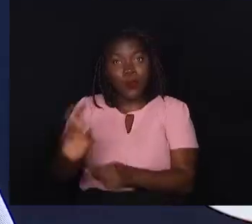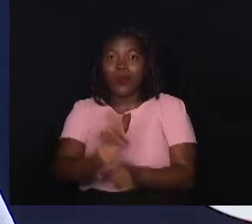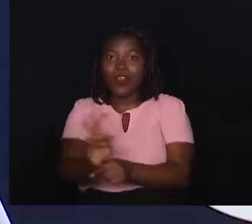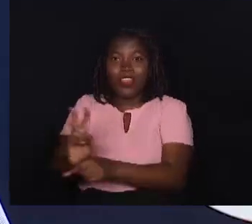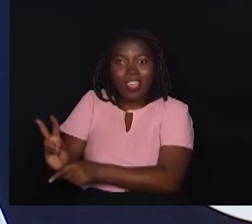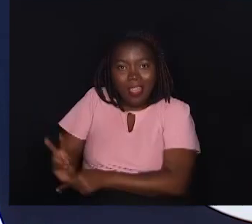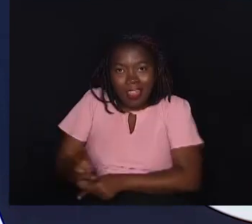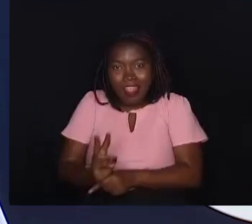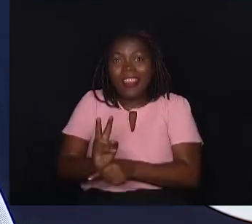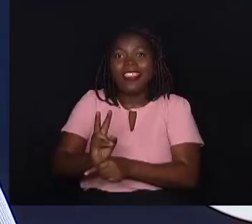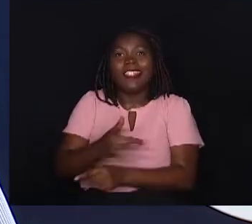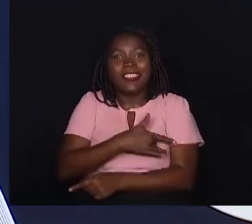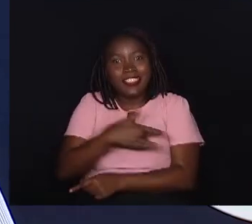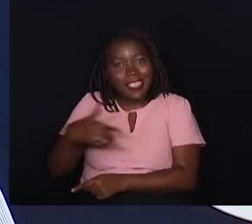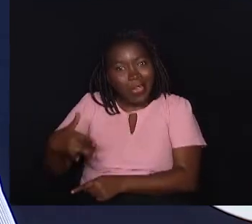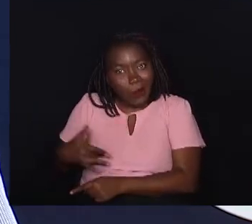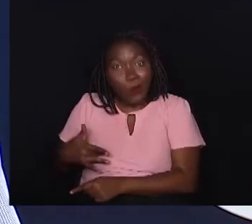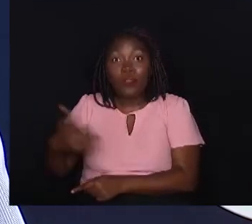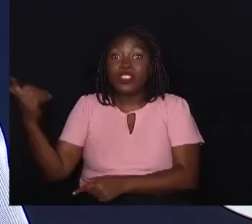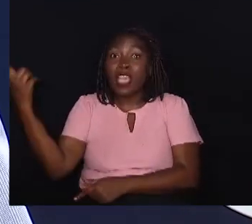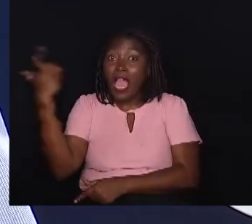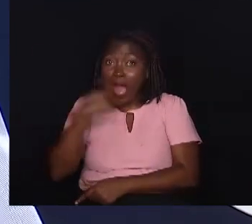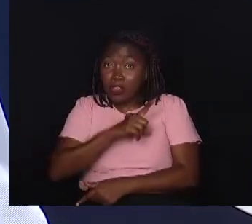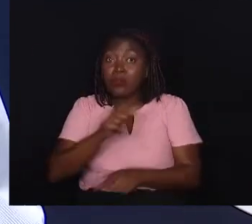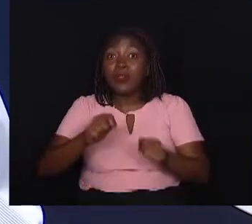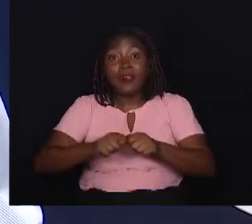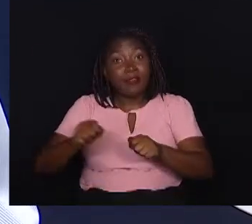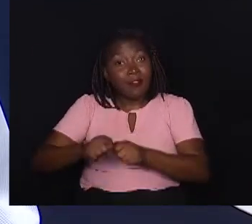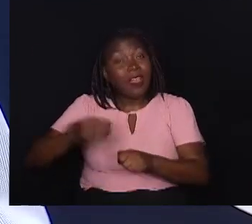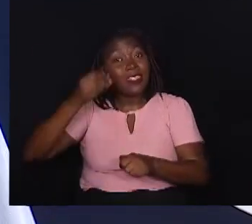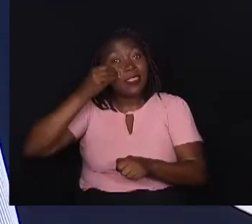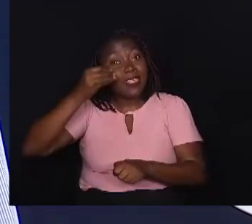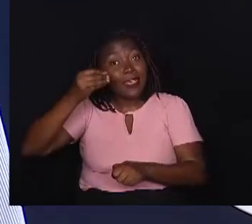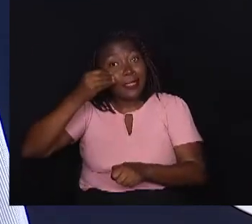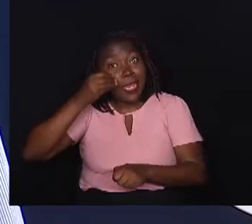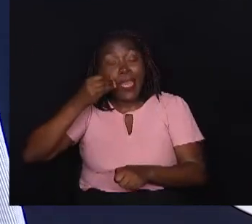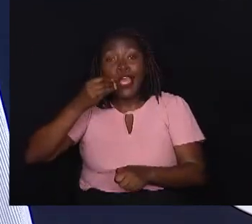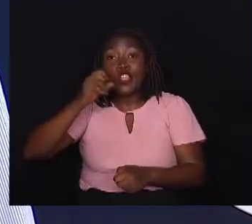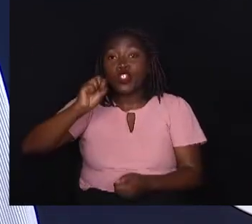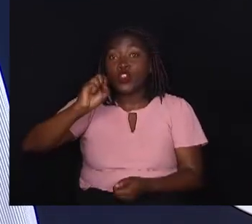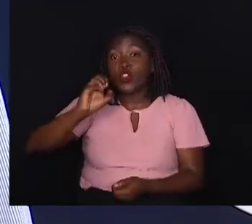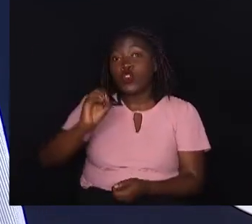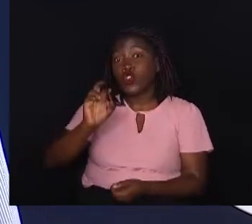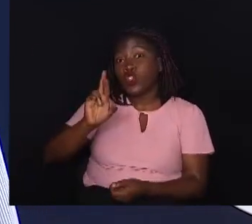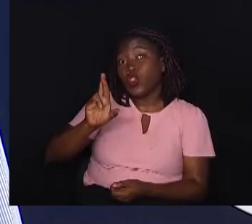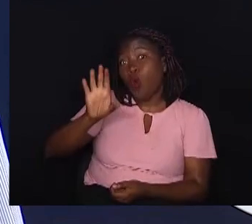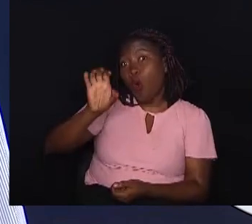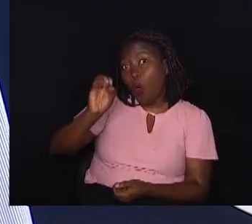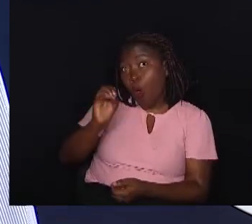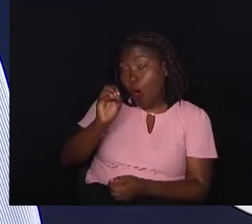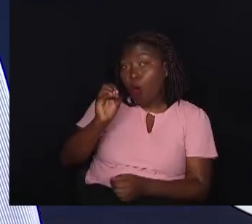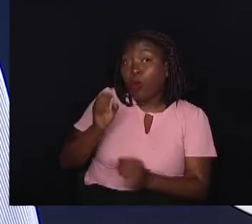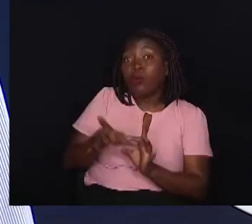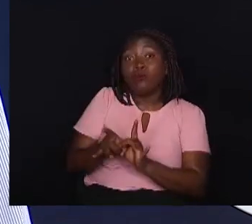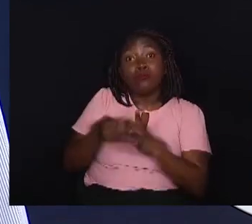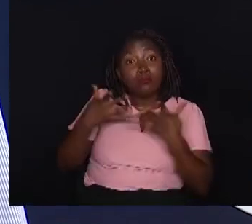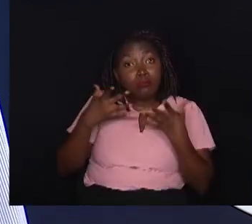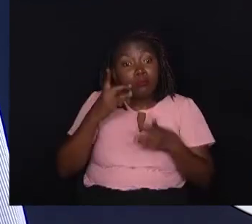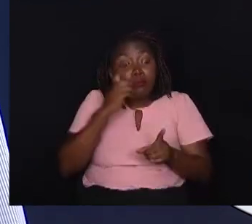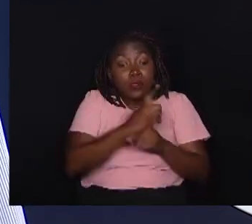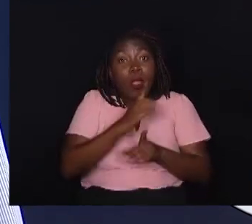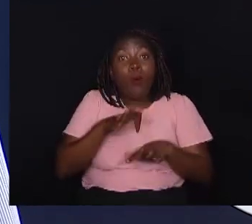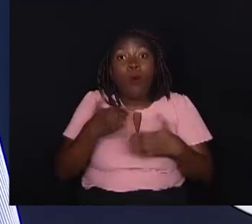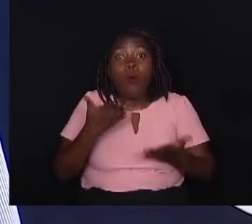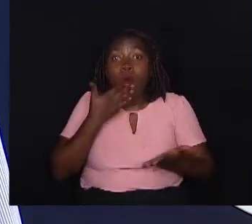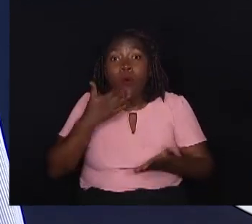para vigilância em saúde, adquirir e fazer os testes de sorologia que permite